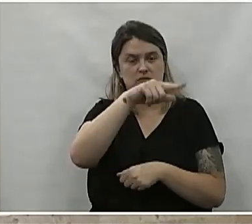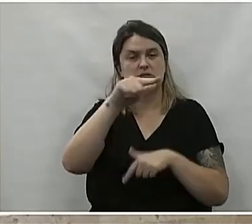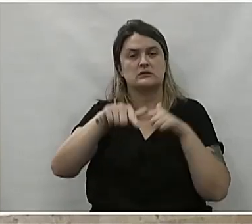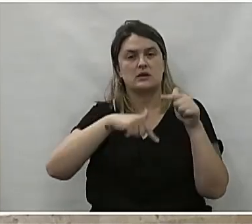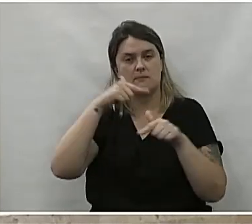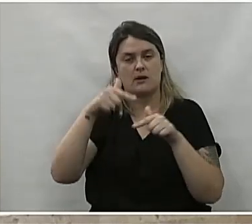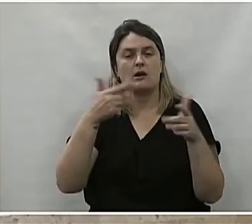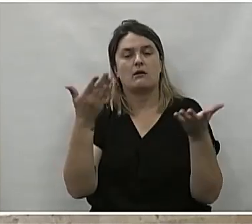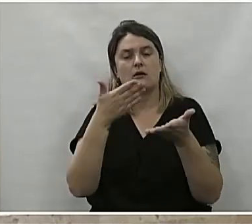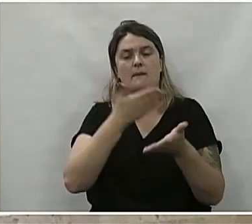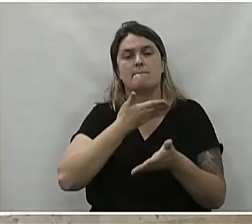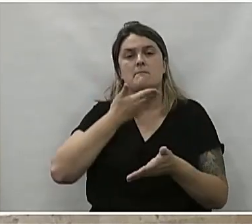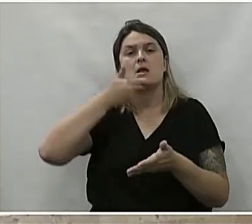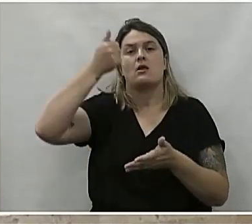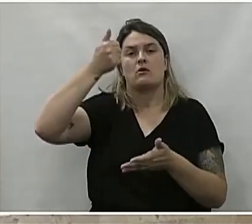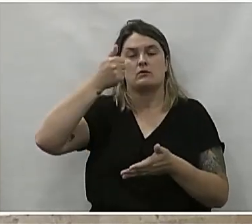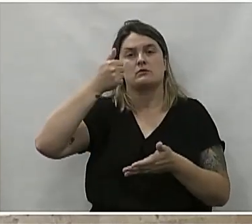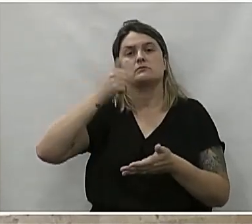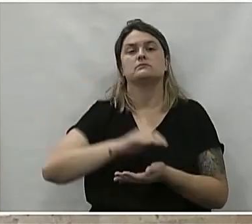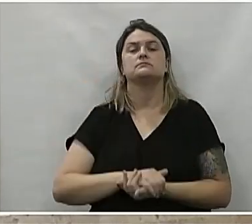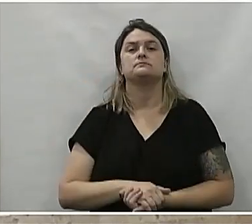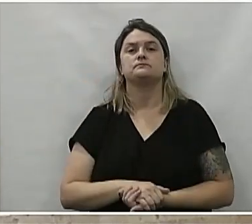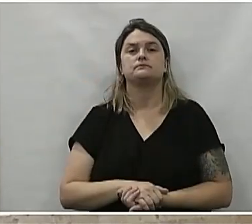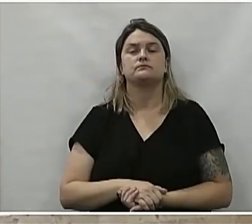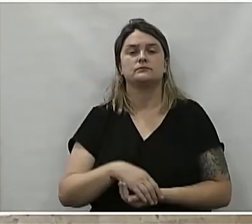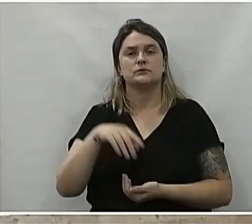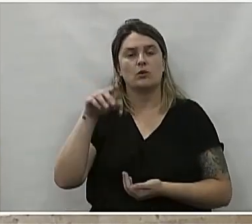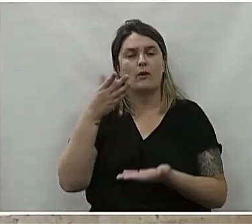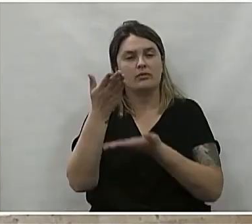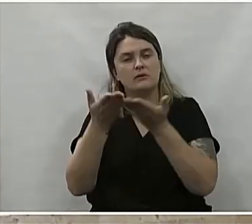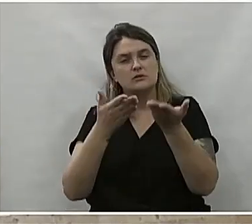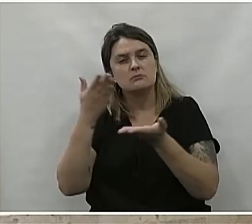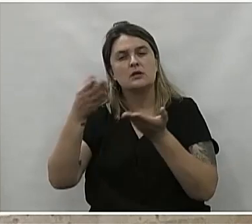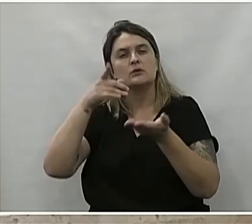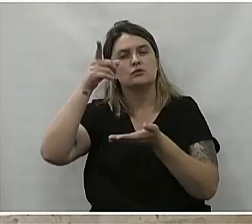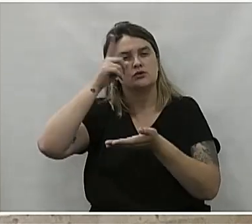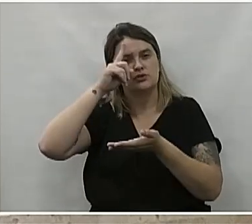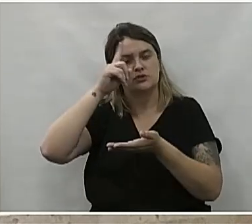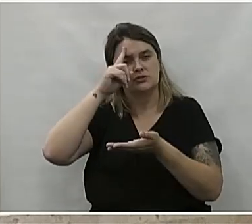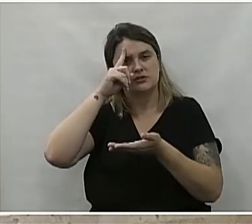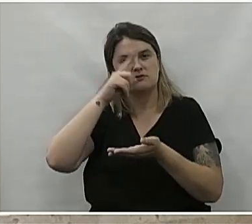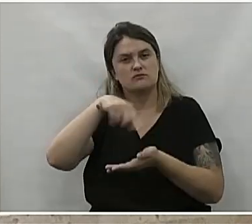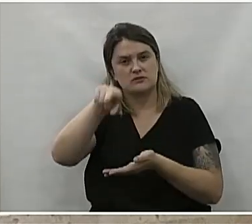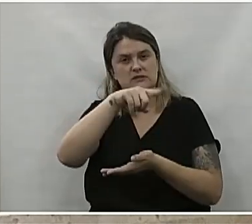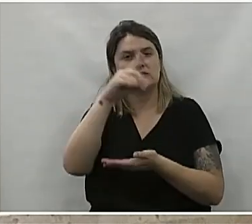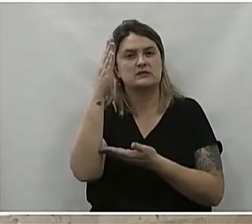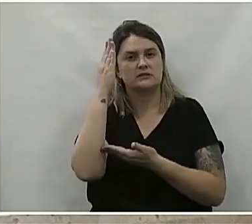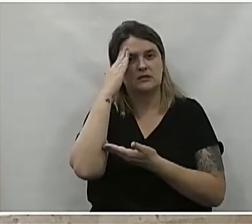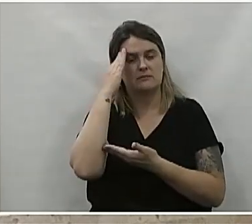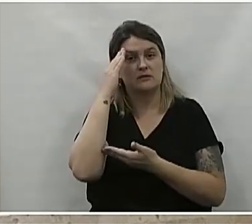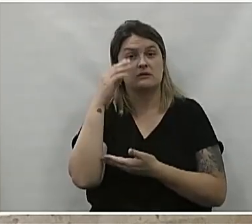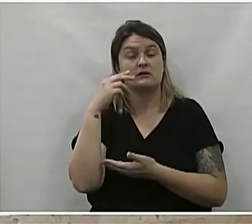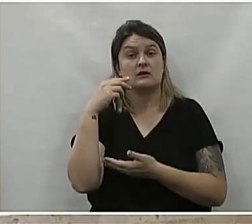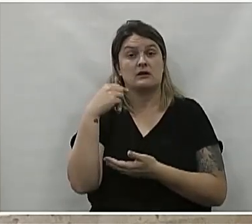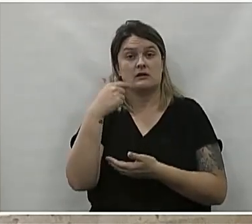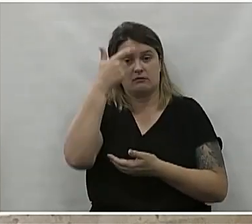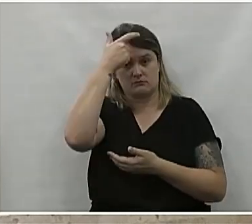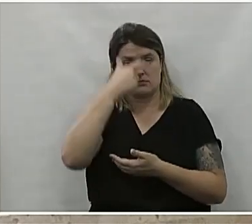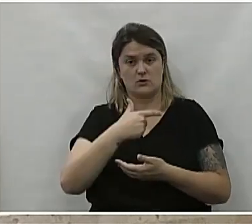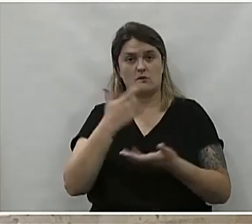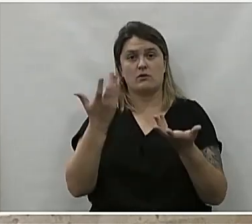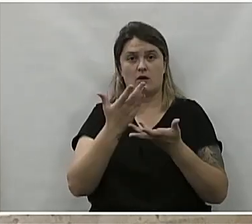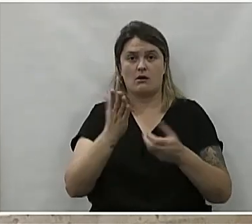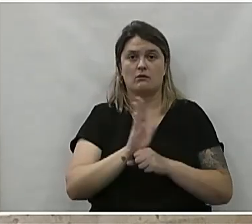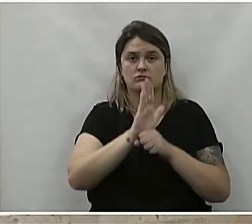Para melhorar Ainda mais O dia a dia Eu quero que saiba Que se o vereador Está aqui Para